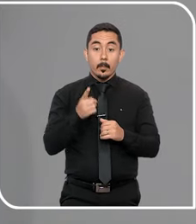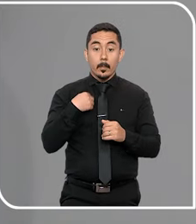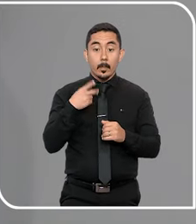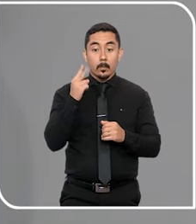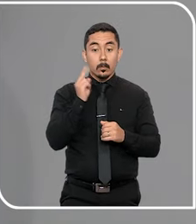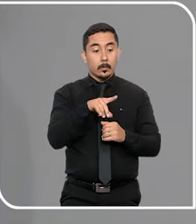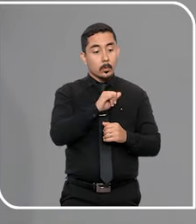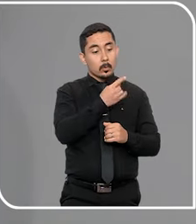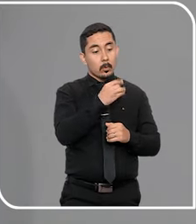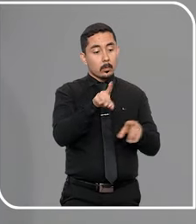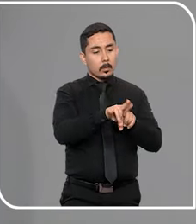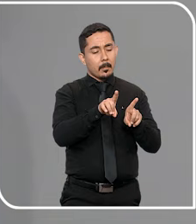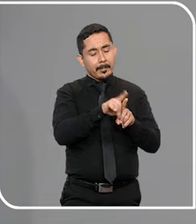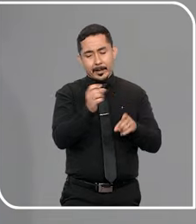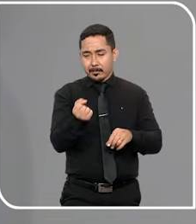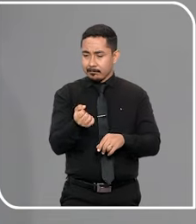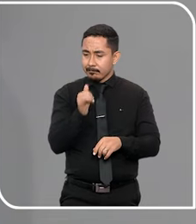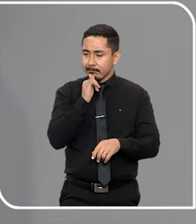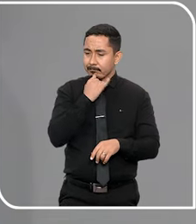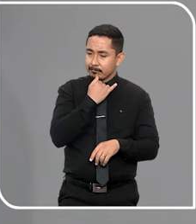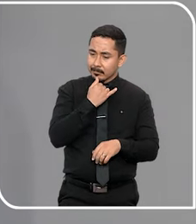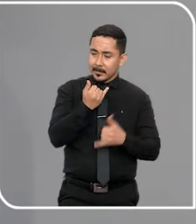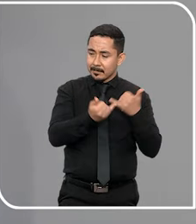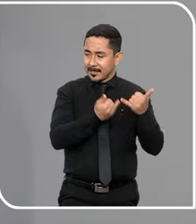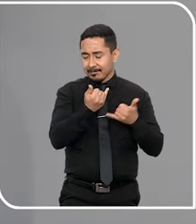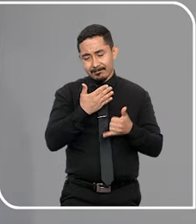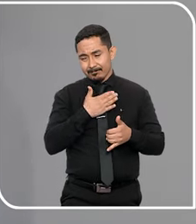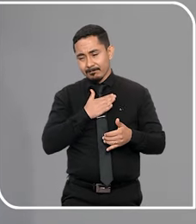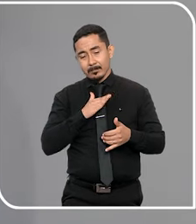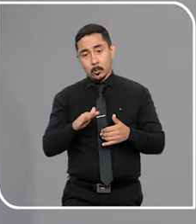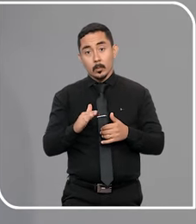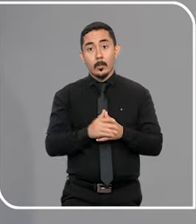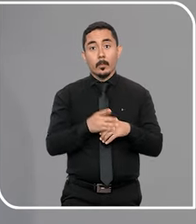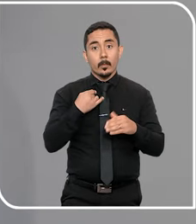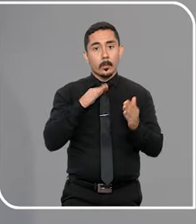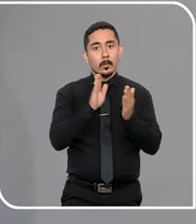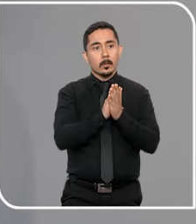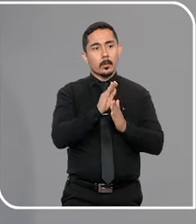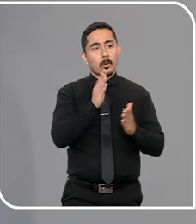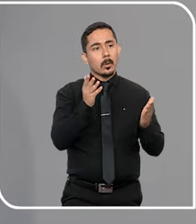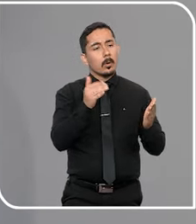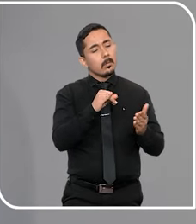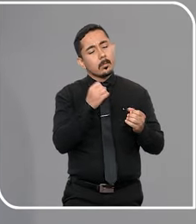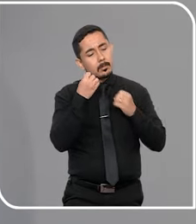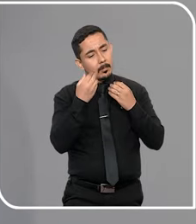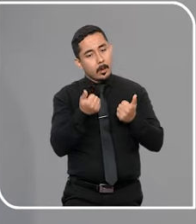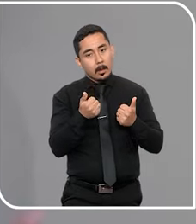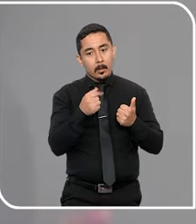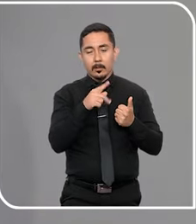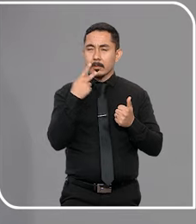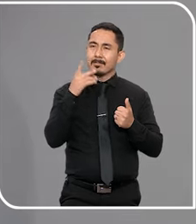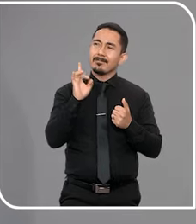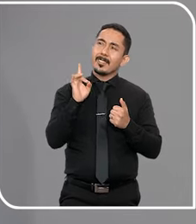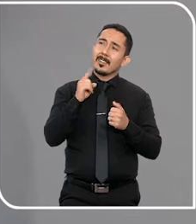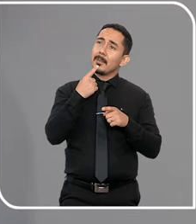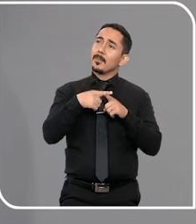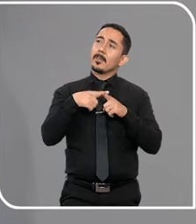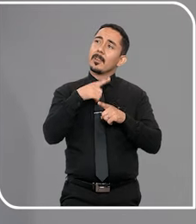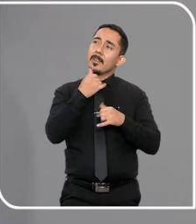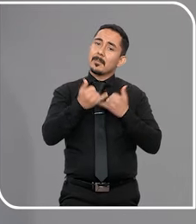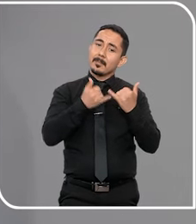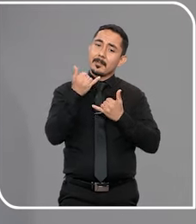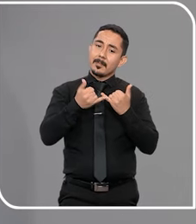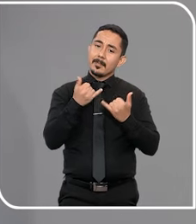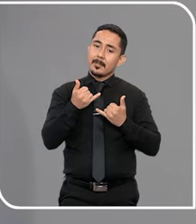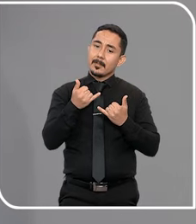pequenininho e uma hora eu vi o João também chateado chateado com a brincadeira aí eu cheguei e falei olha tá tudo bem aí ele falou